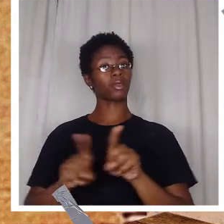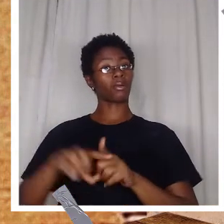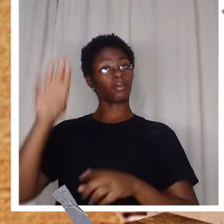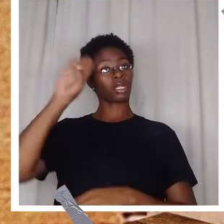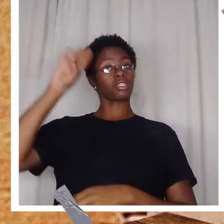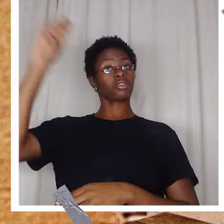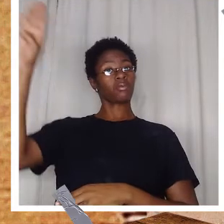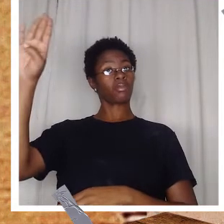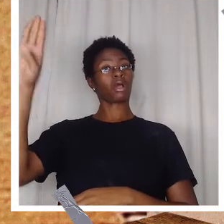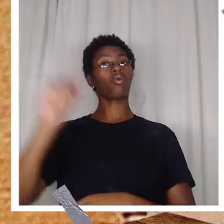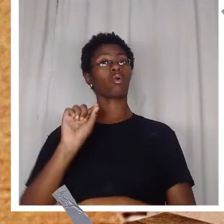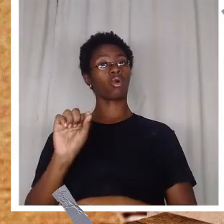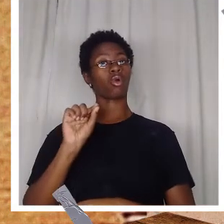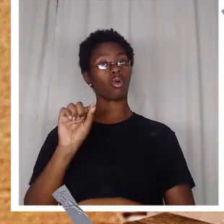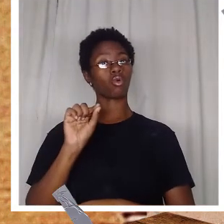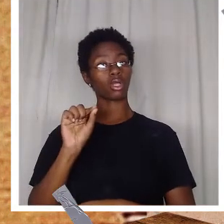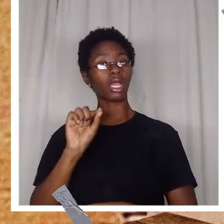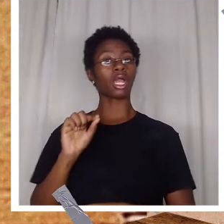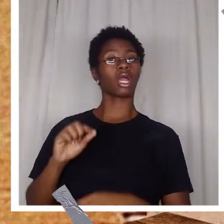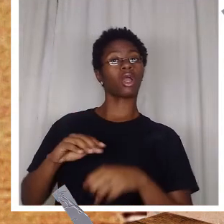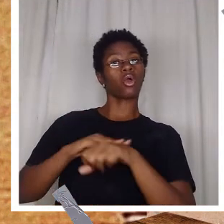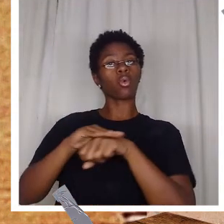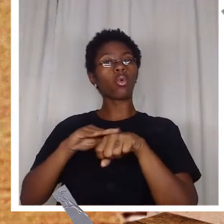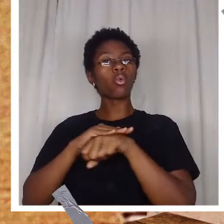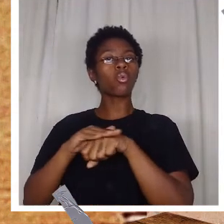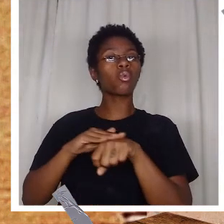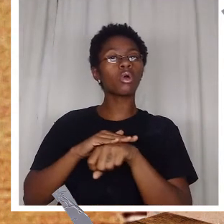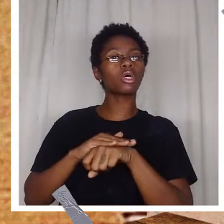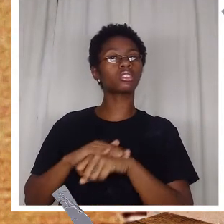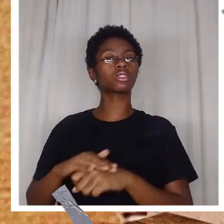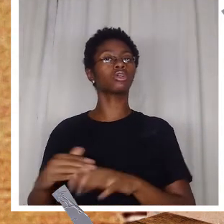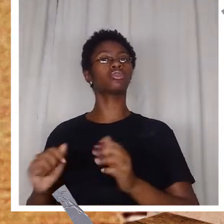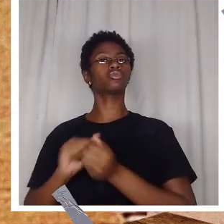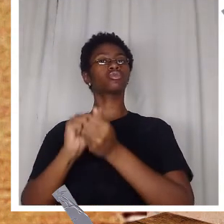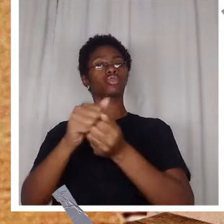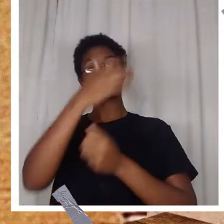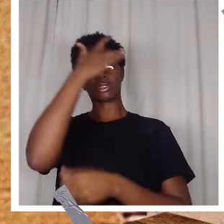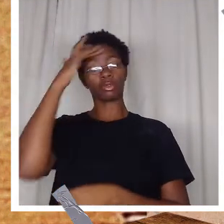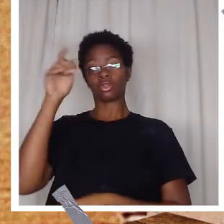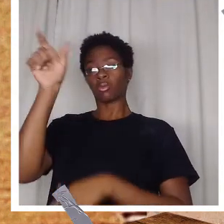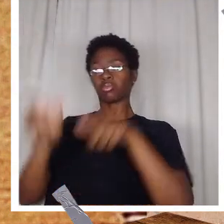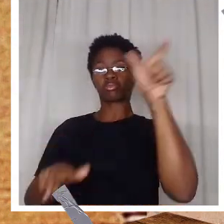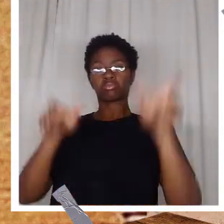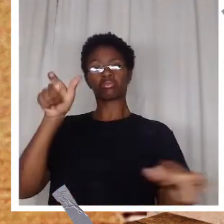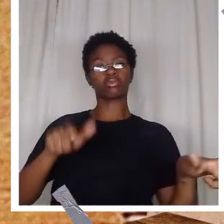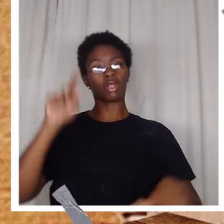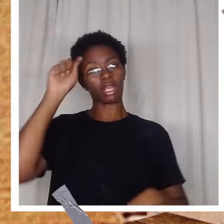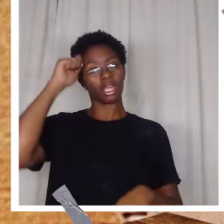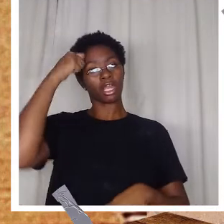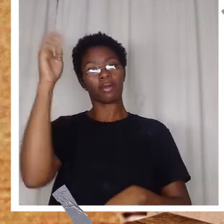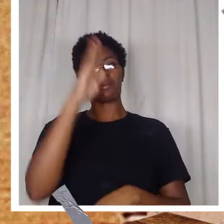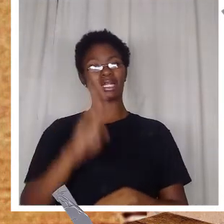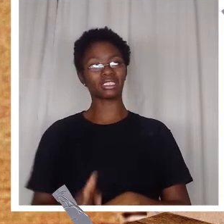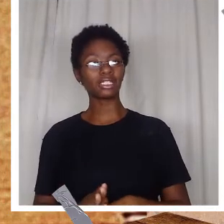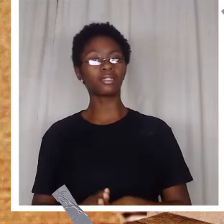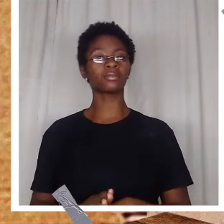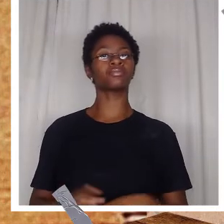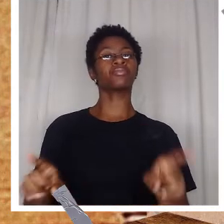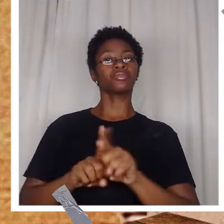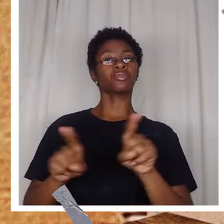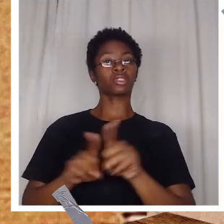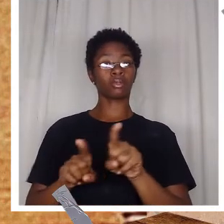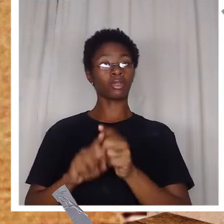com os grandes ícones da negritude brasileira. Além do documentário Candeia sobre o avô de Daniele